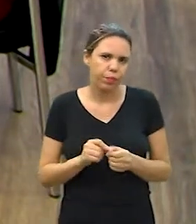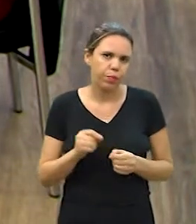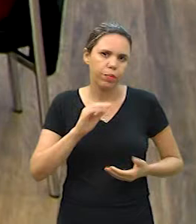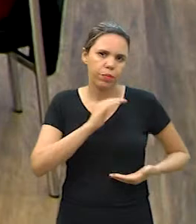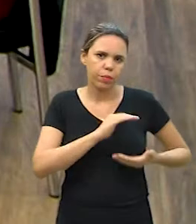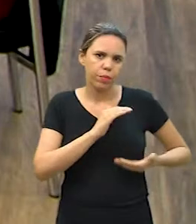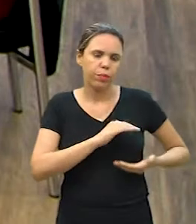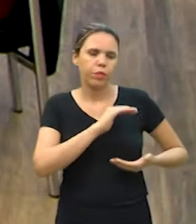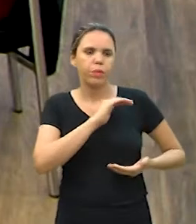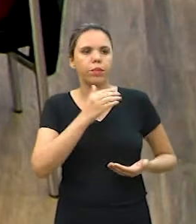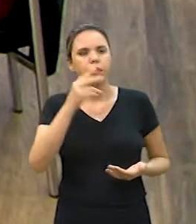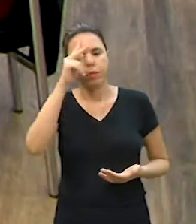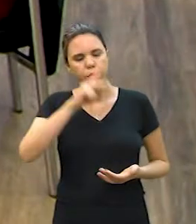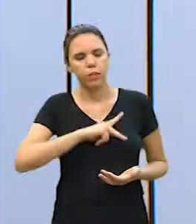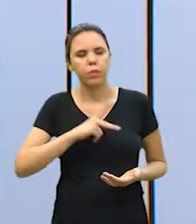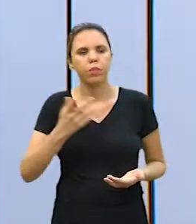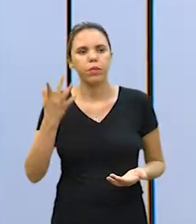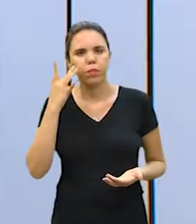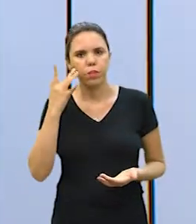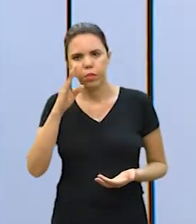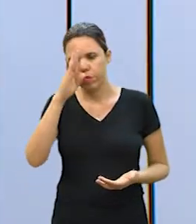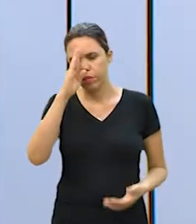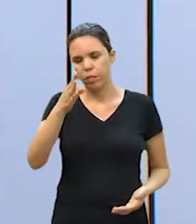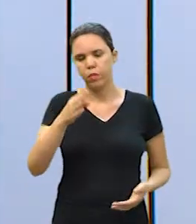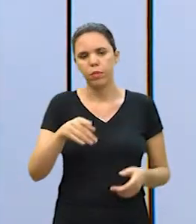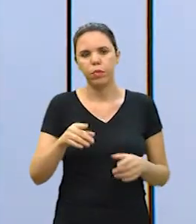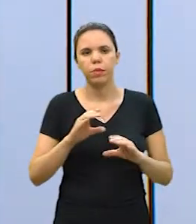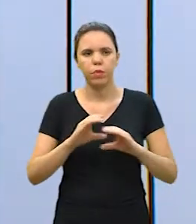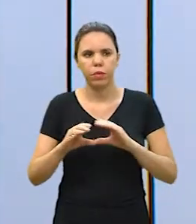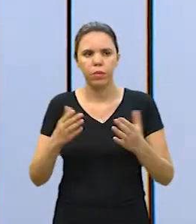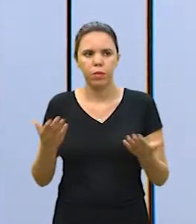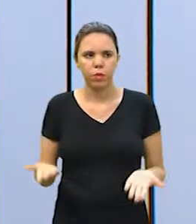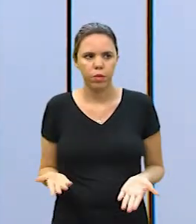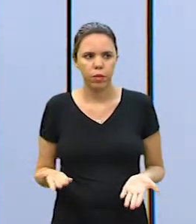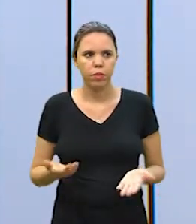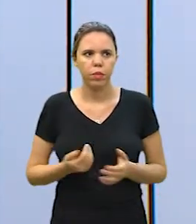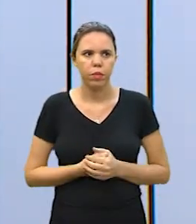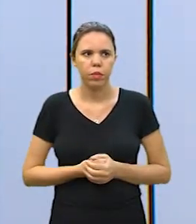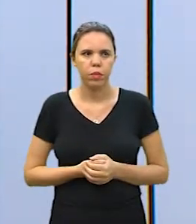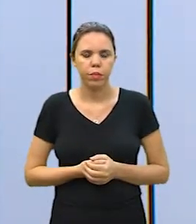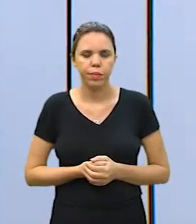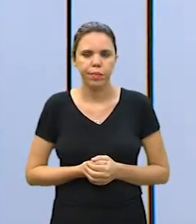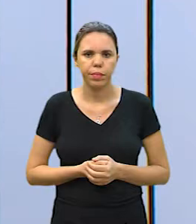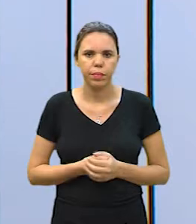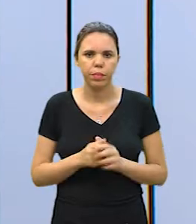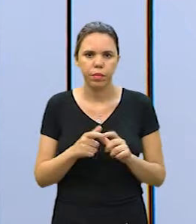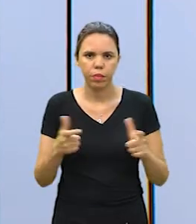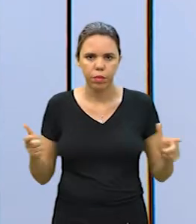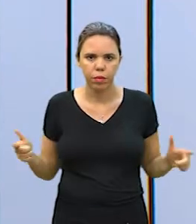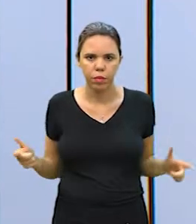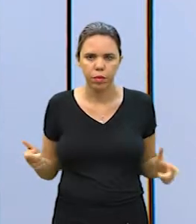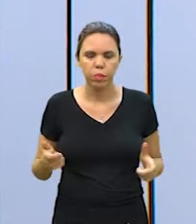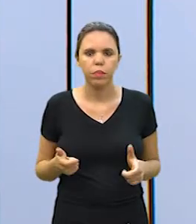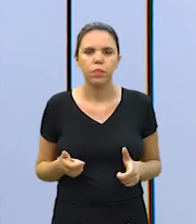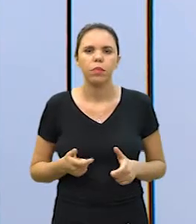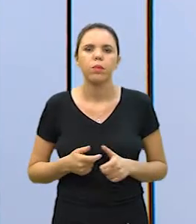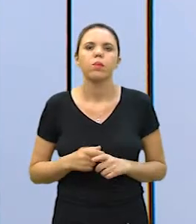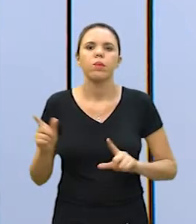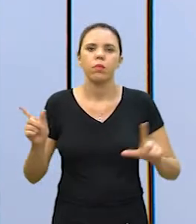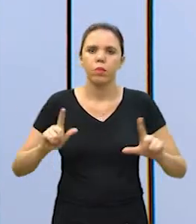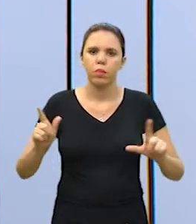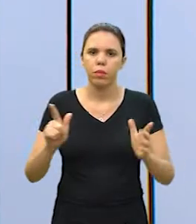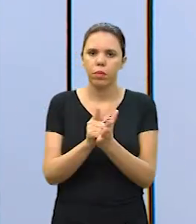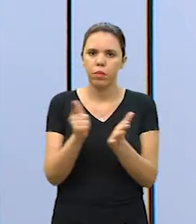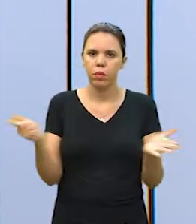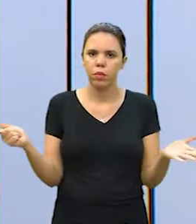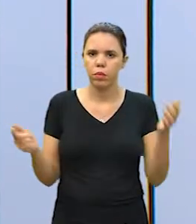este autoexame? Acho que o principal meio de comunicação são os de comunicação de grande massa, que é os veículos de